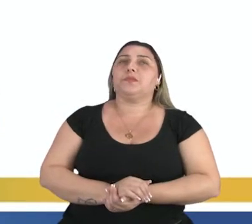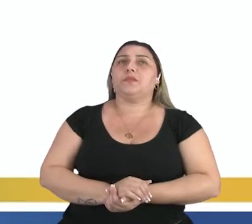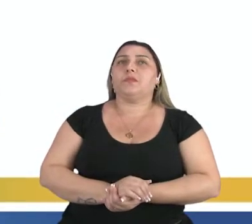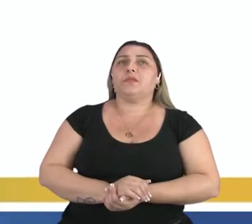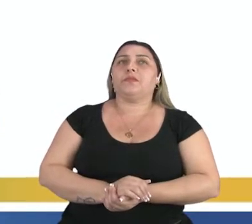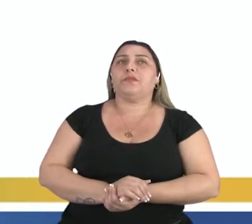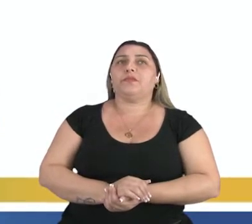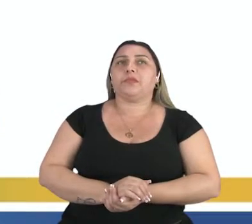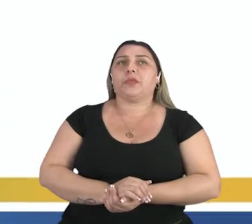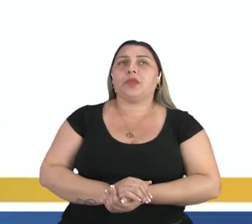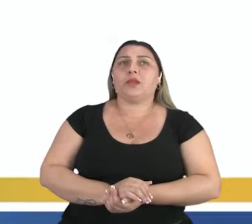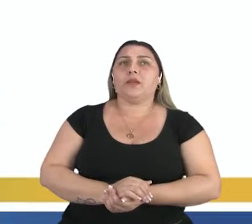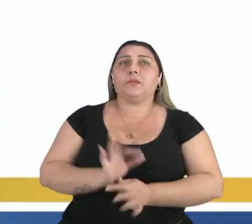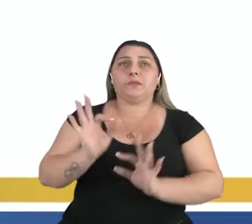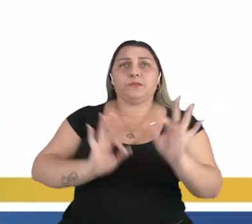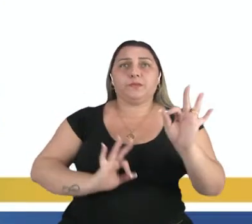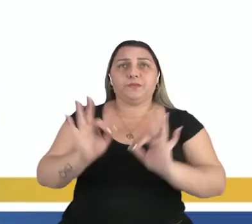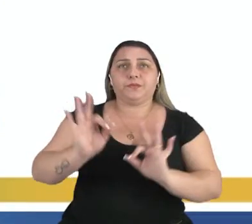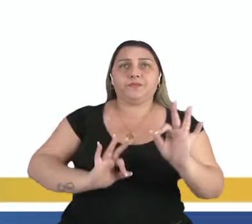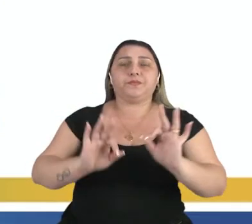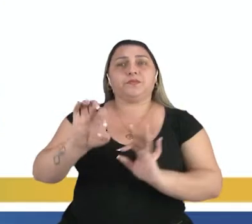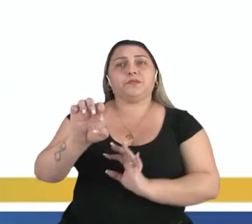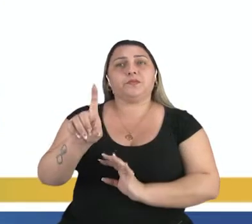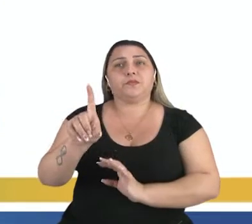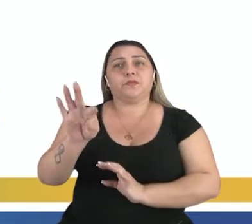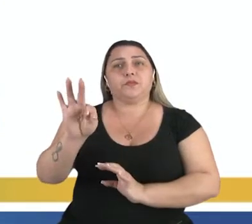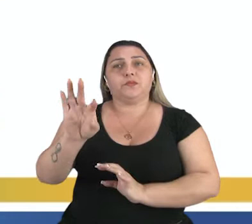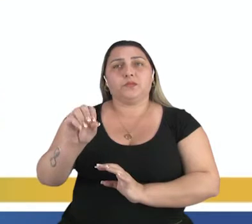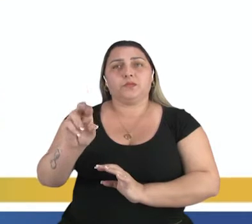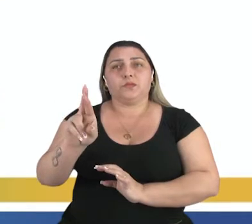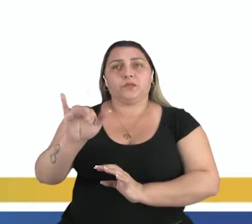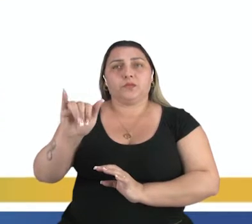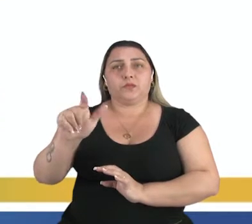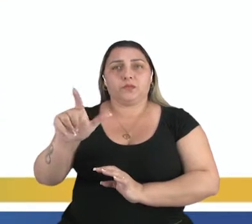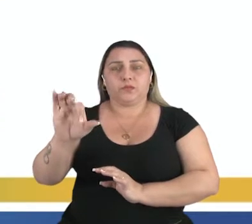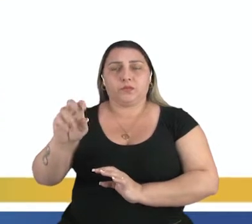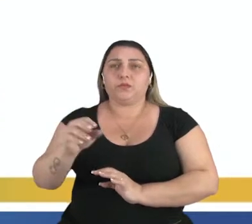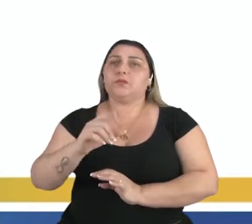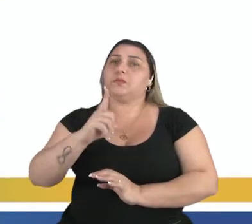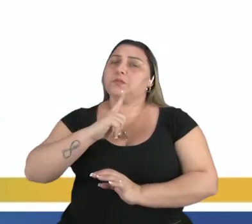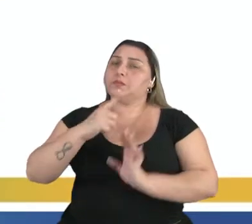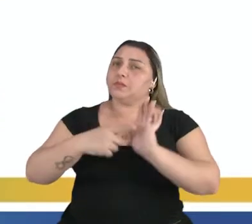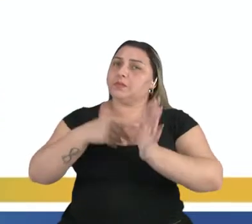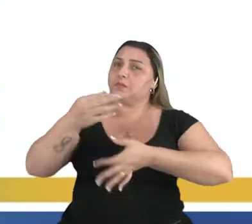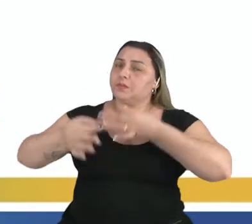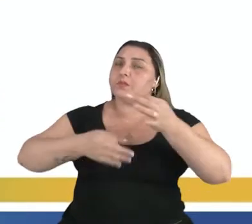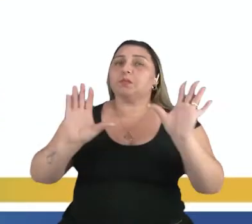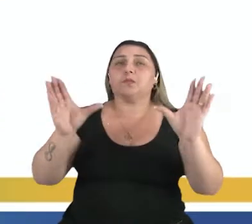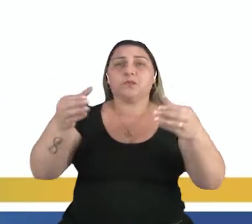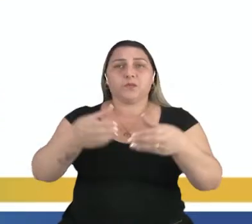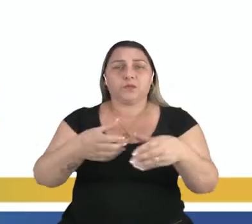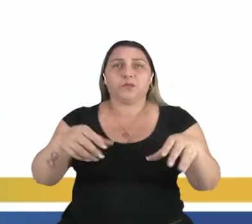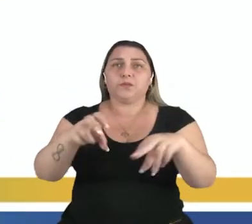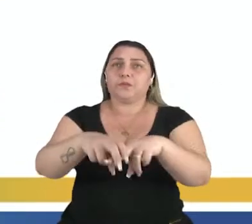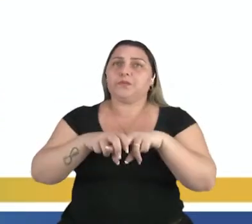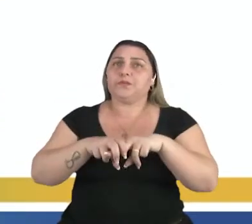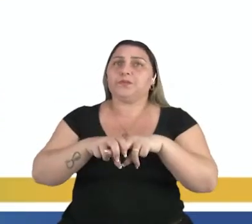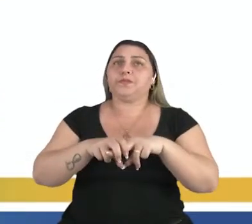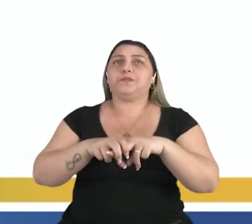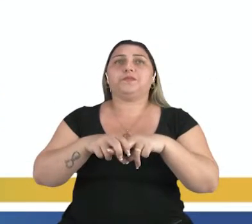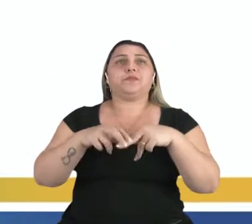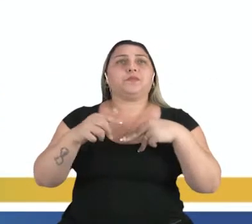outros. Os termos são organizados pelos editorialistas, que expressam opiniões da equipe e por isso